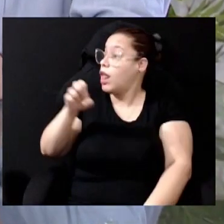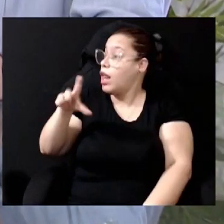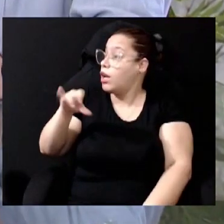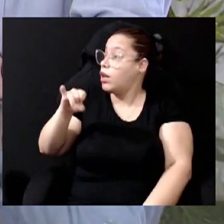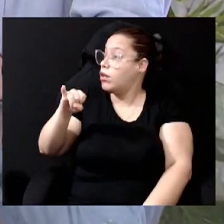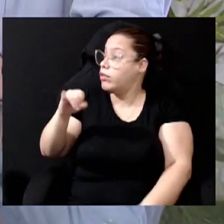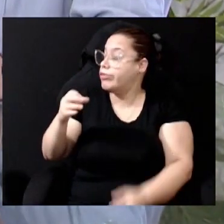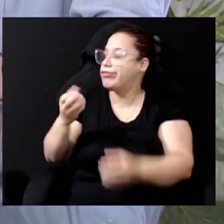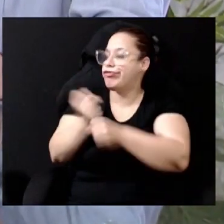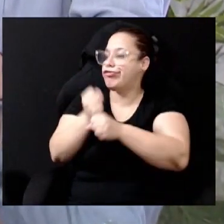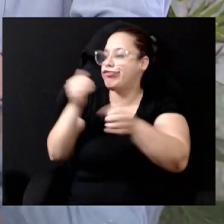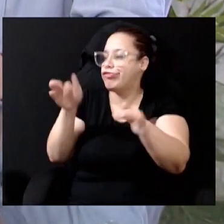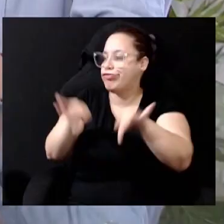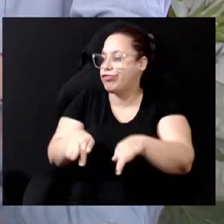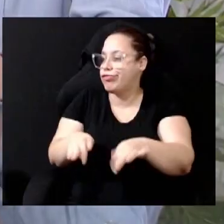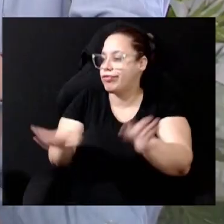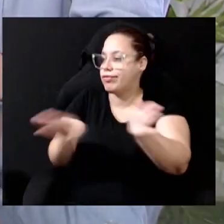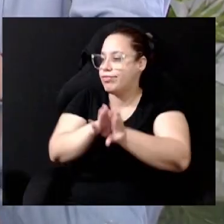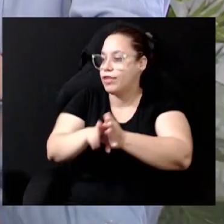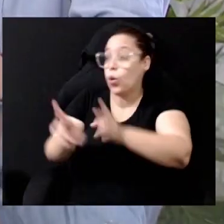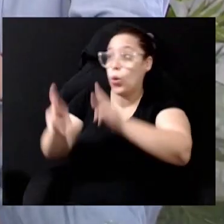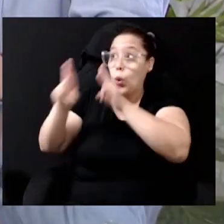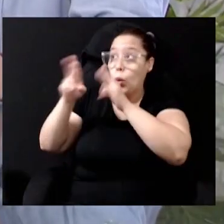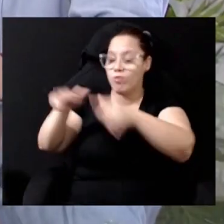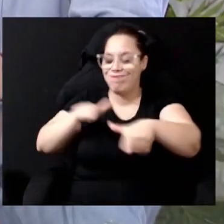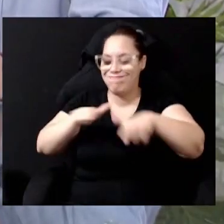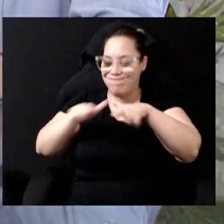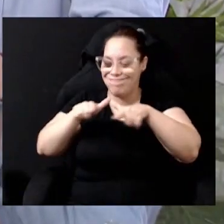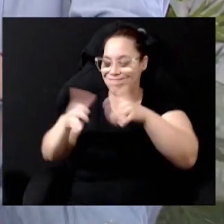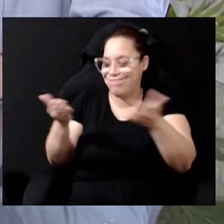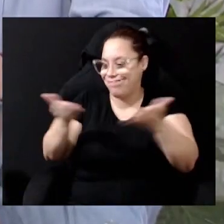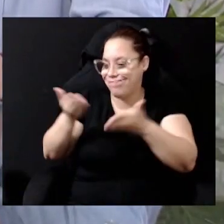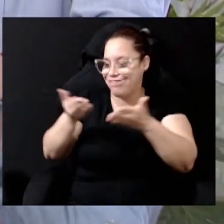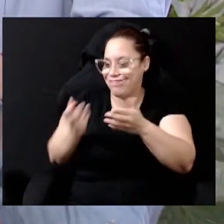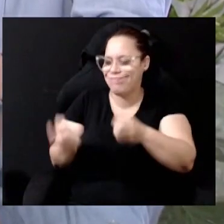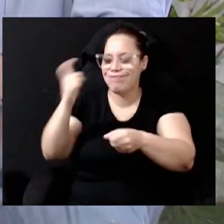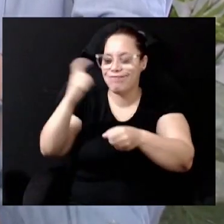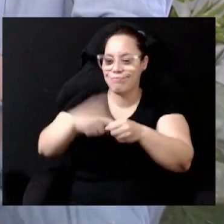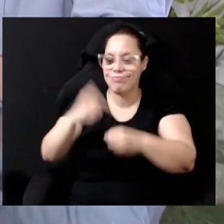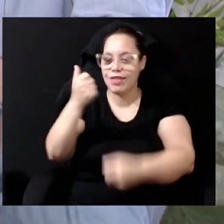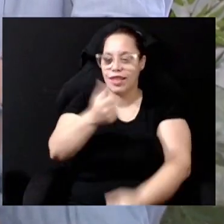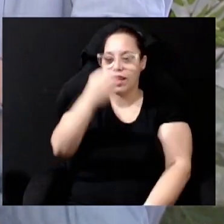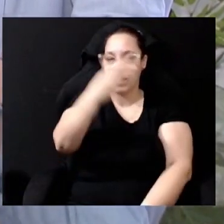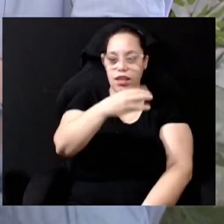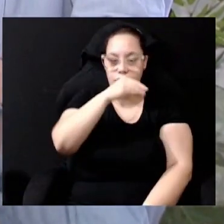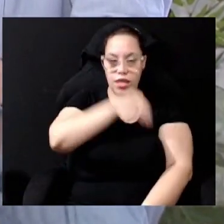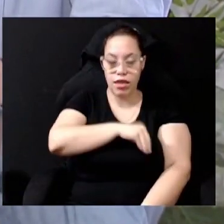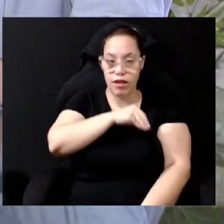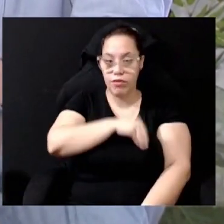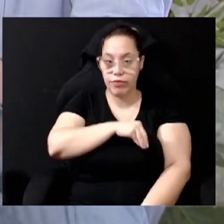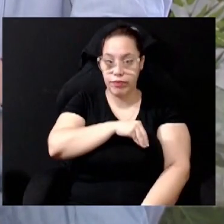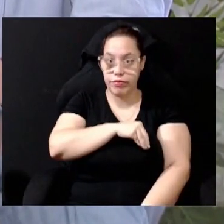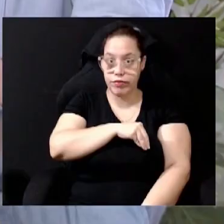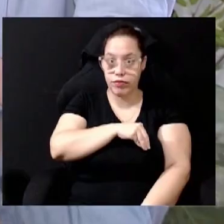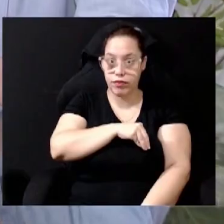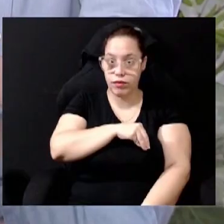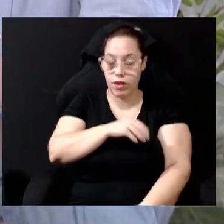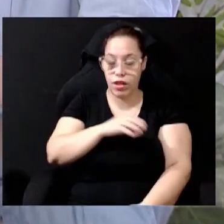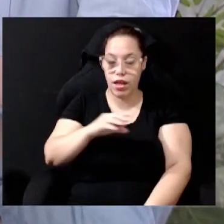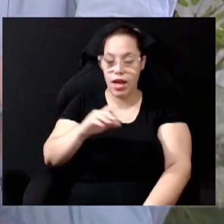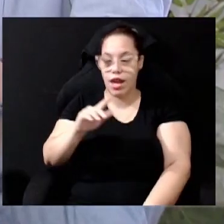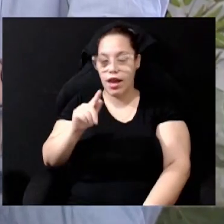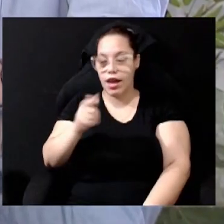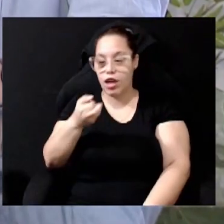né? E a expectativa do trabalhador agora se volta para o 13º salário, também chamado de gratificação natalina.